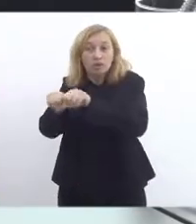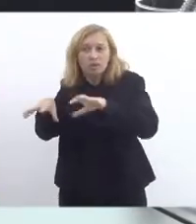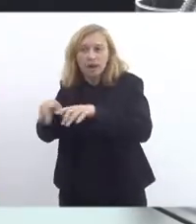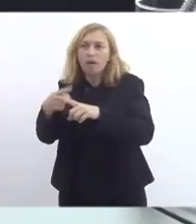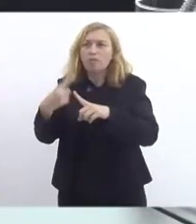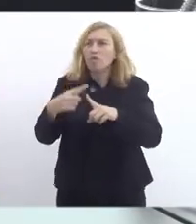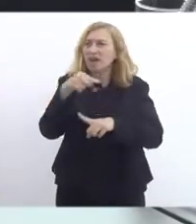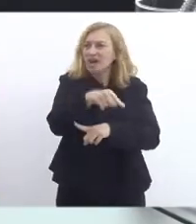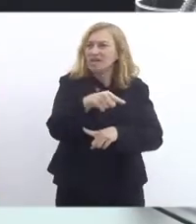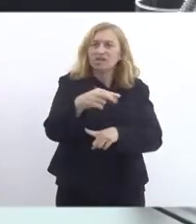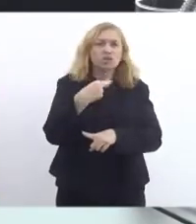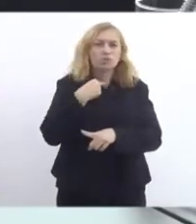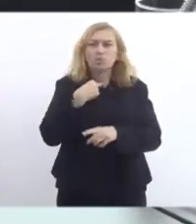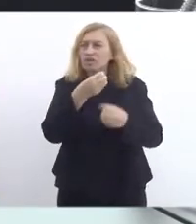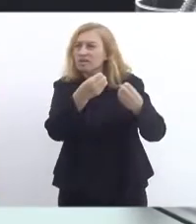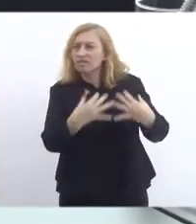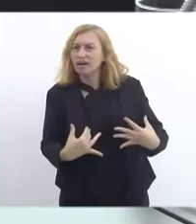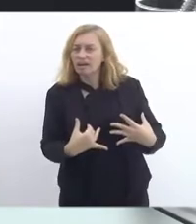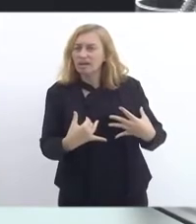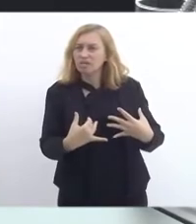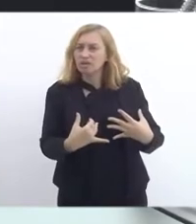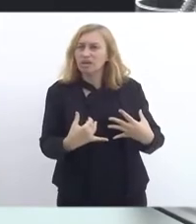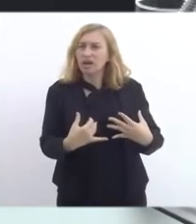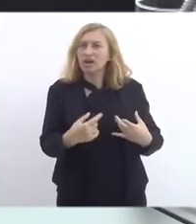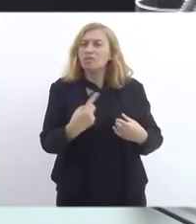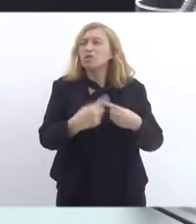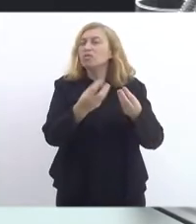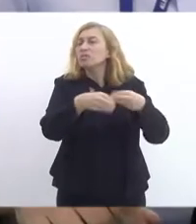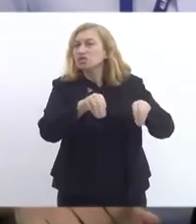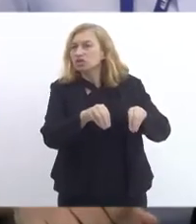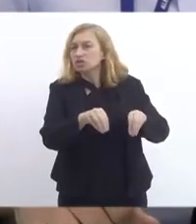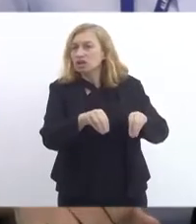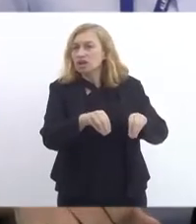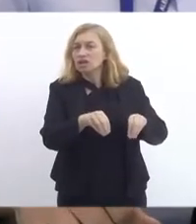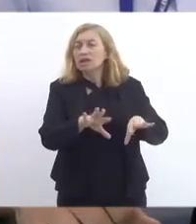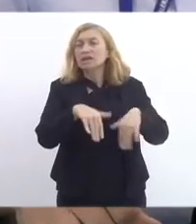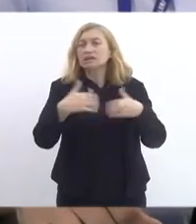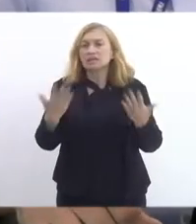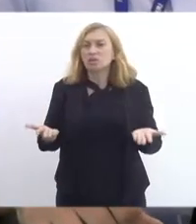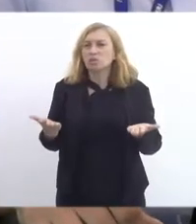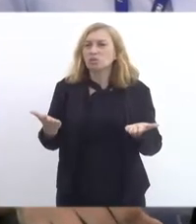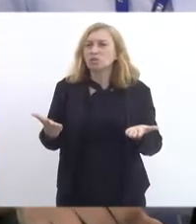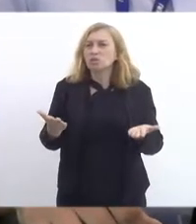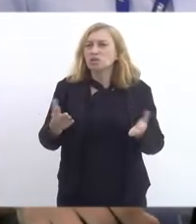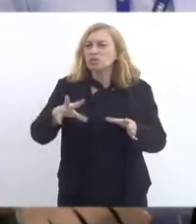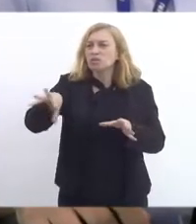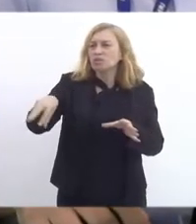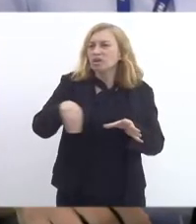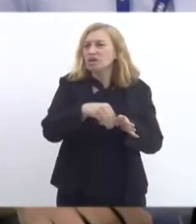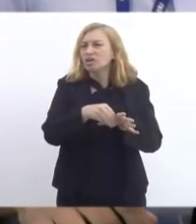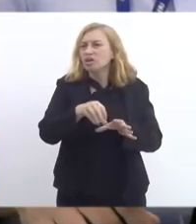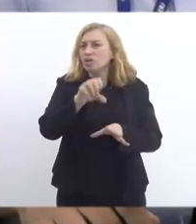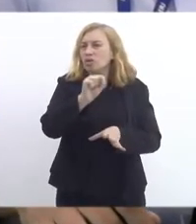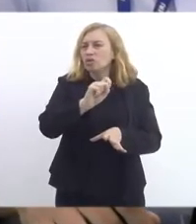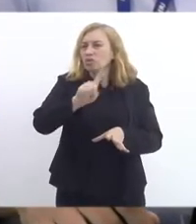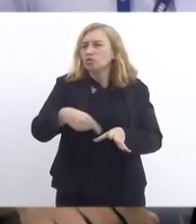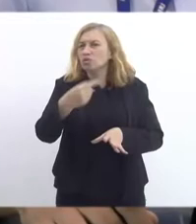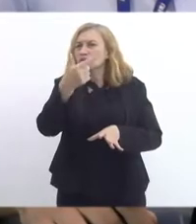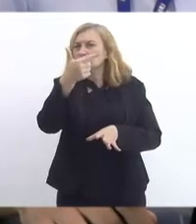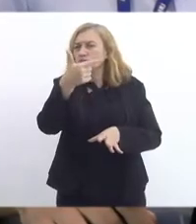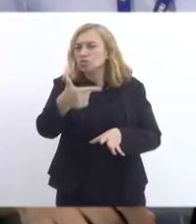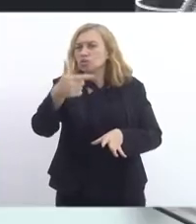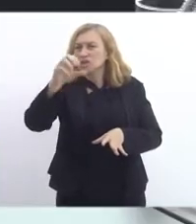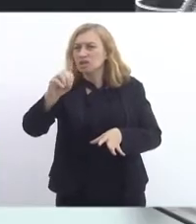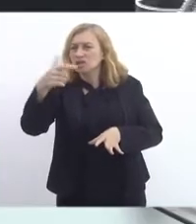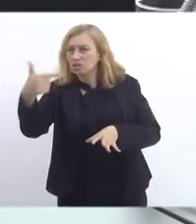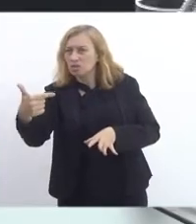que essa não pode detalhar? Por que, que a inconstitucional está prejudicada? Mas então ela não deveria entrar na lei 8.202 e dar